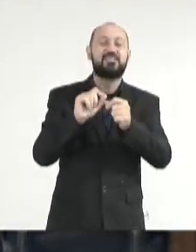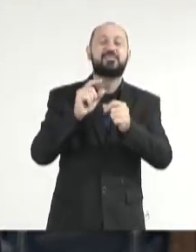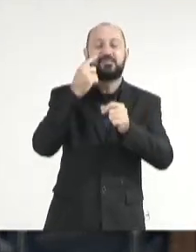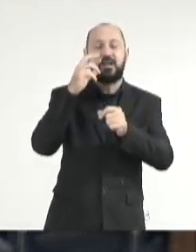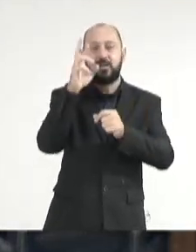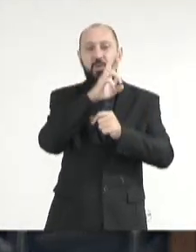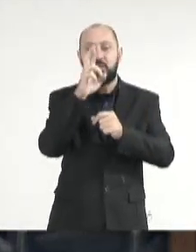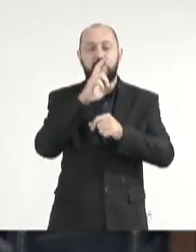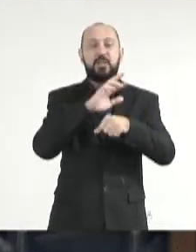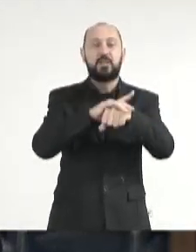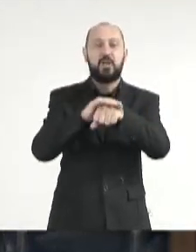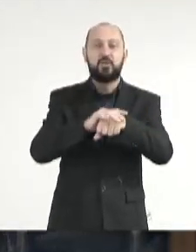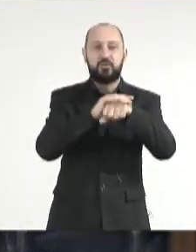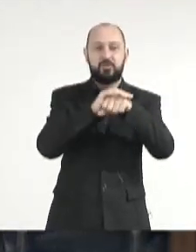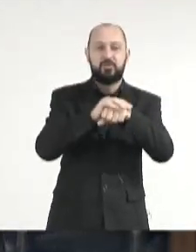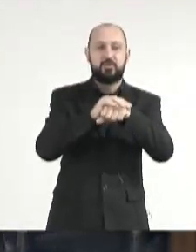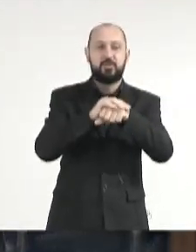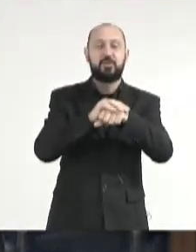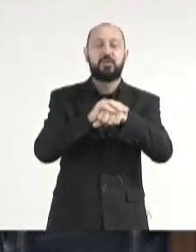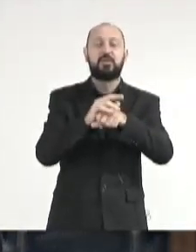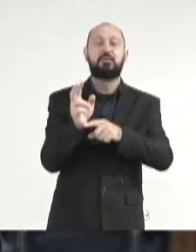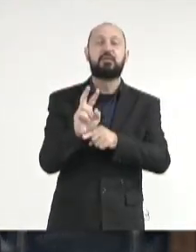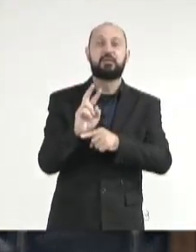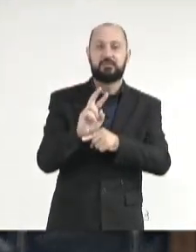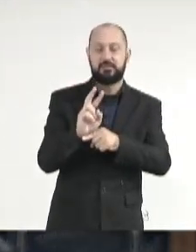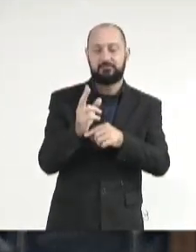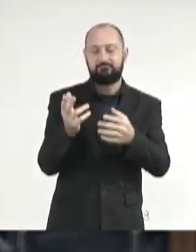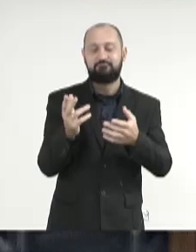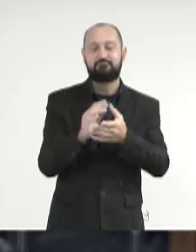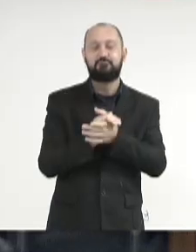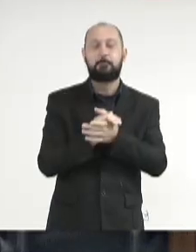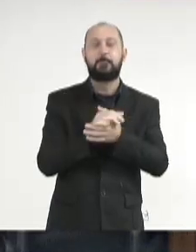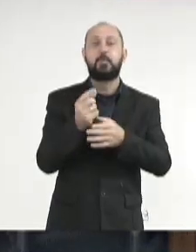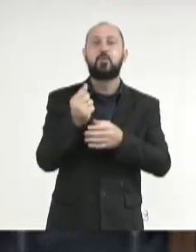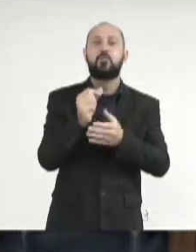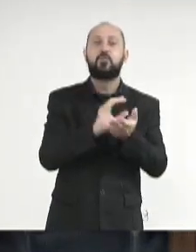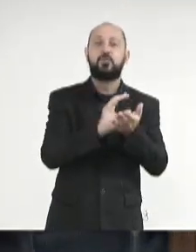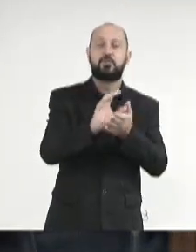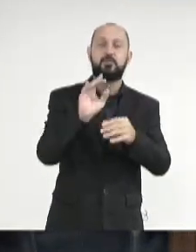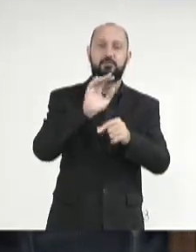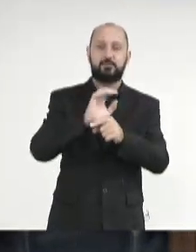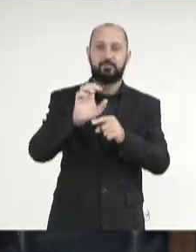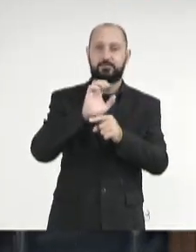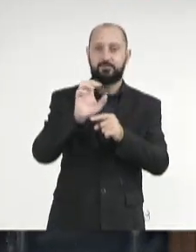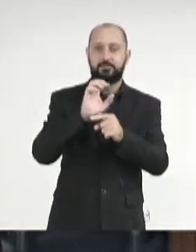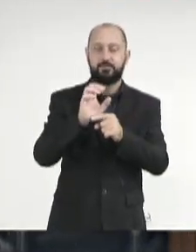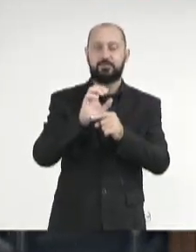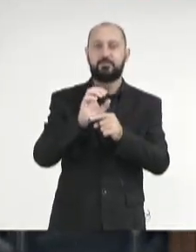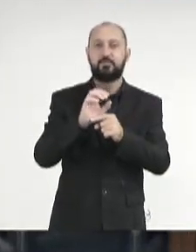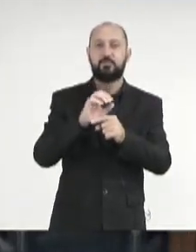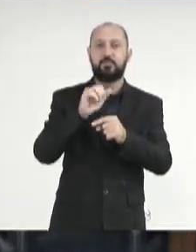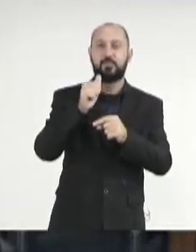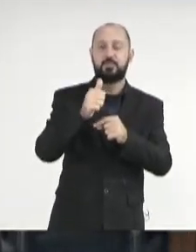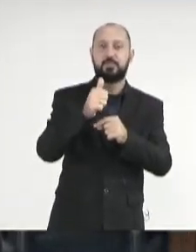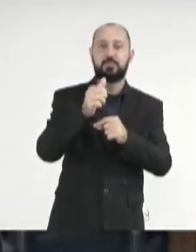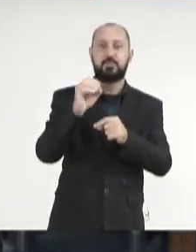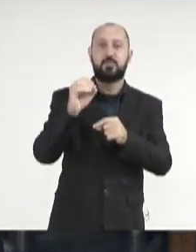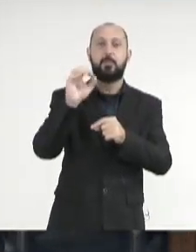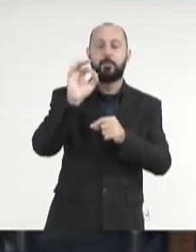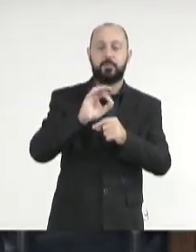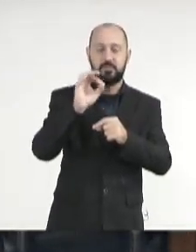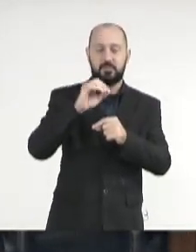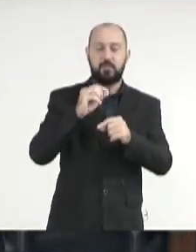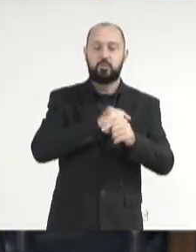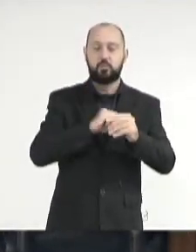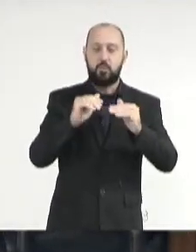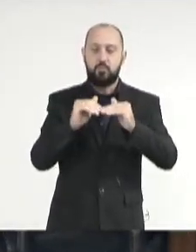vigilância epidemiológica e nos guardas de endemias. O valor de incentivo estadual a ser pago passará de até 100% do salário